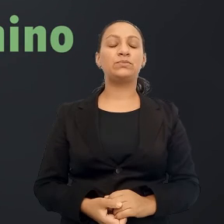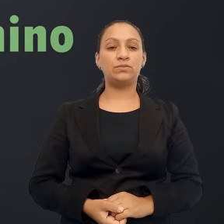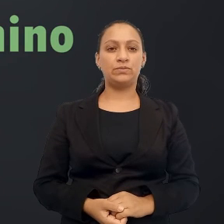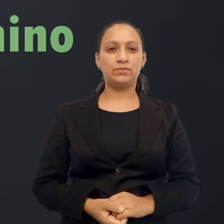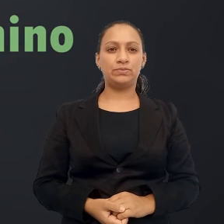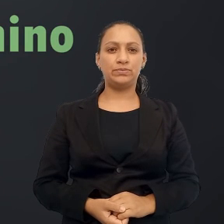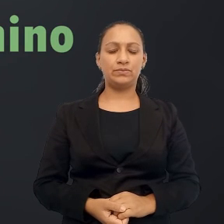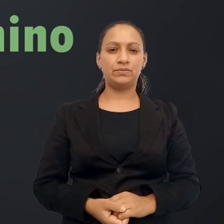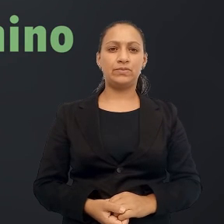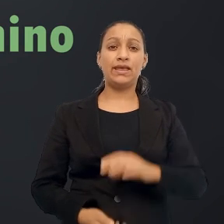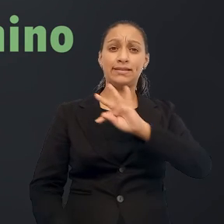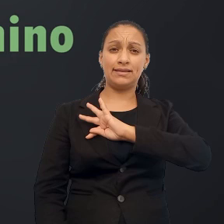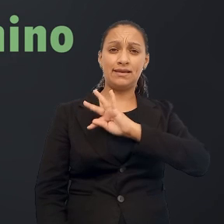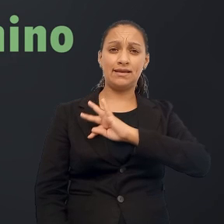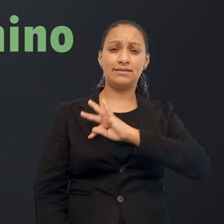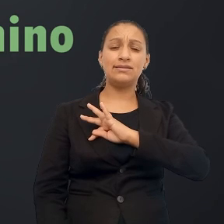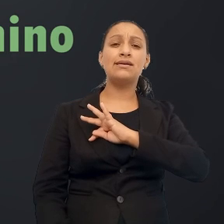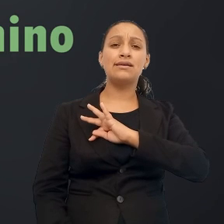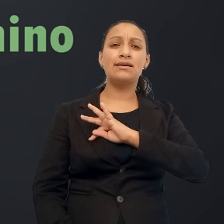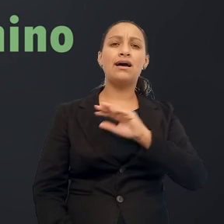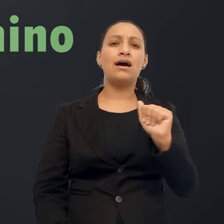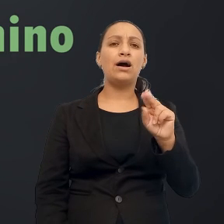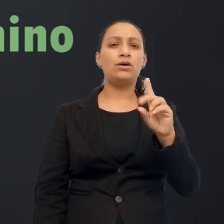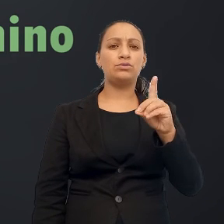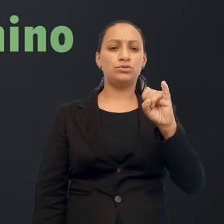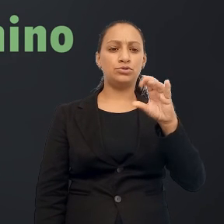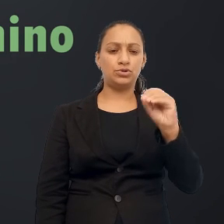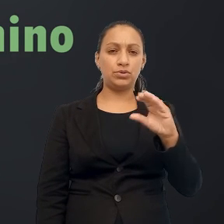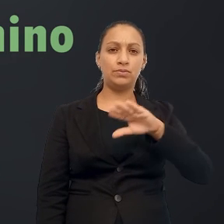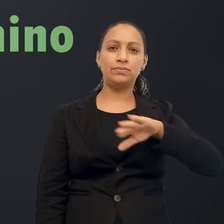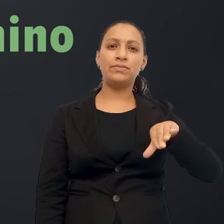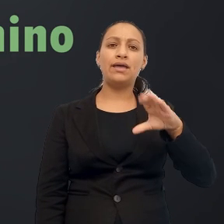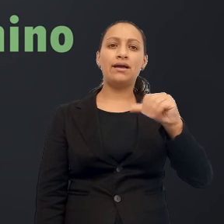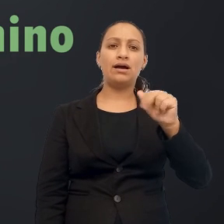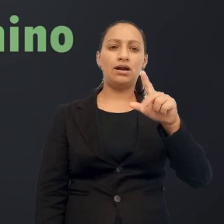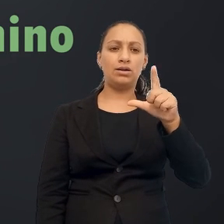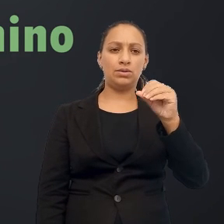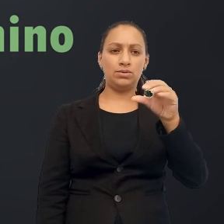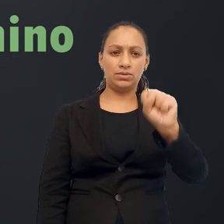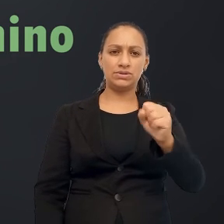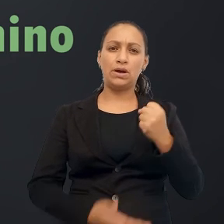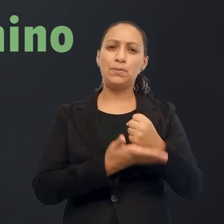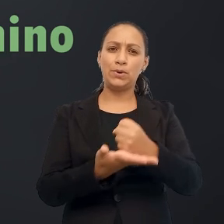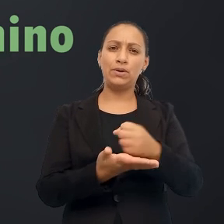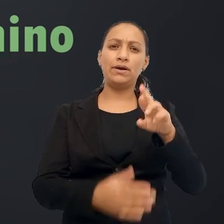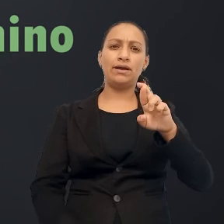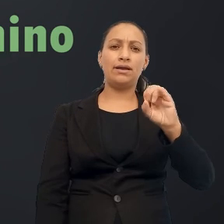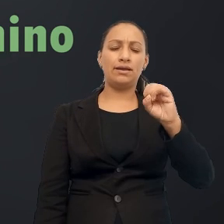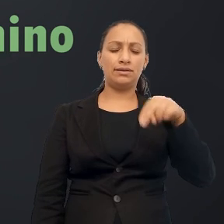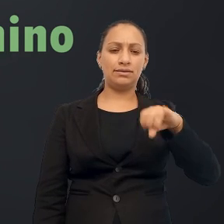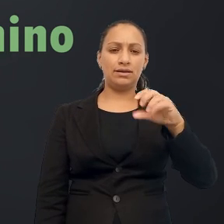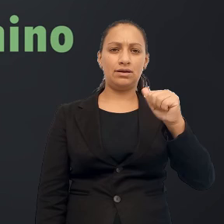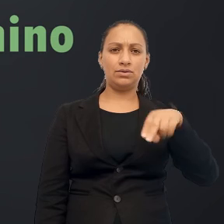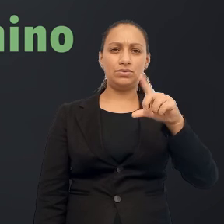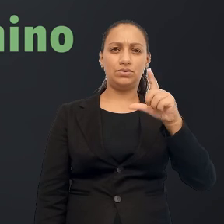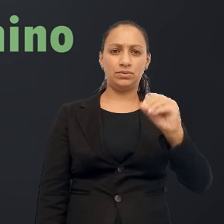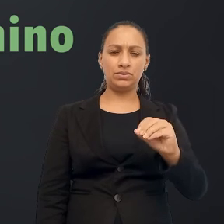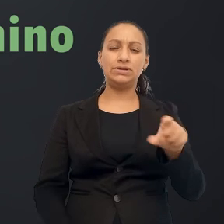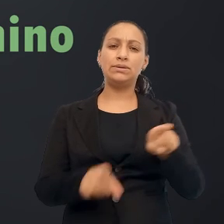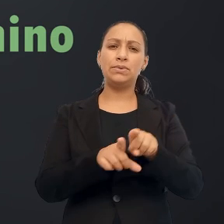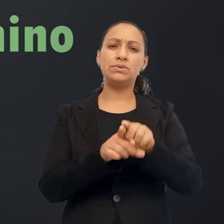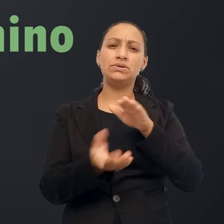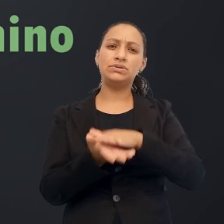A técnica de áudio é de Carlos Roberto Pereira, com o apoio de Rinaldo Silveira. O apoio de produção de Jean Coimbra.